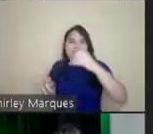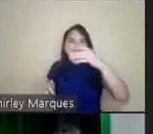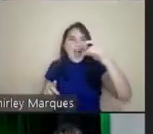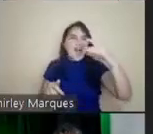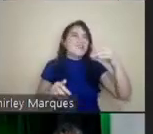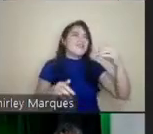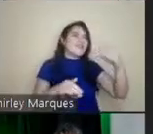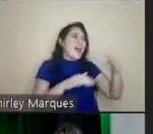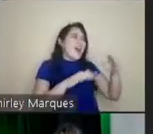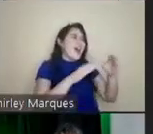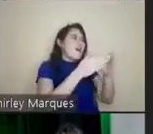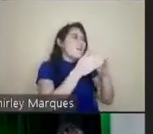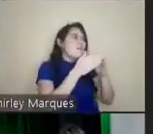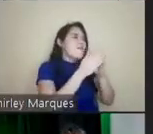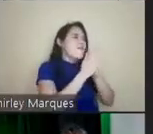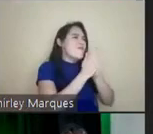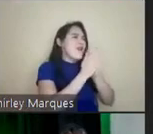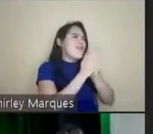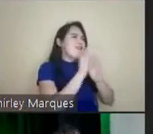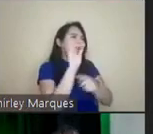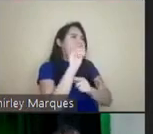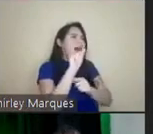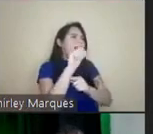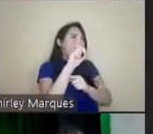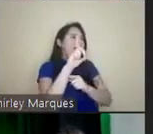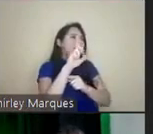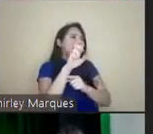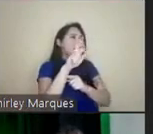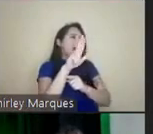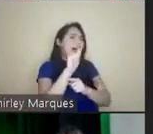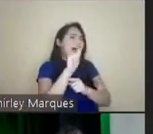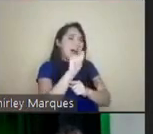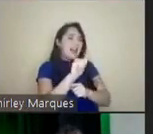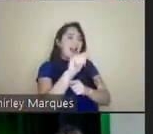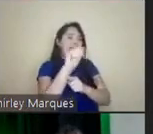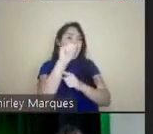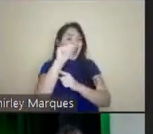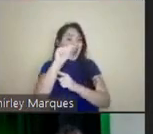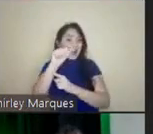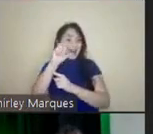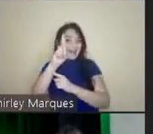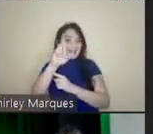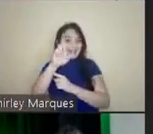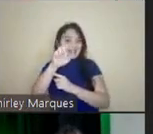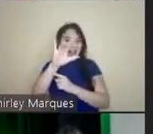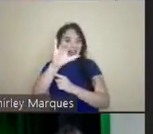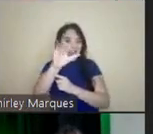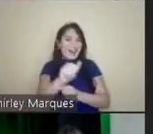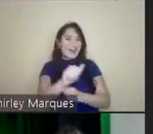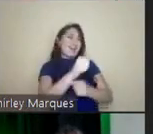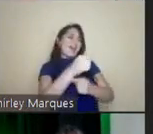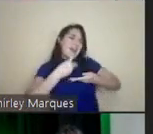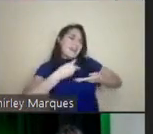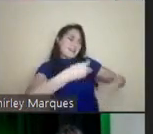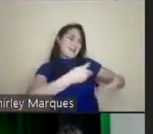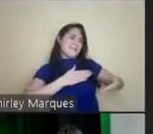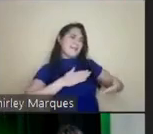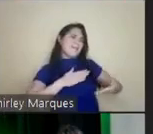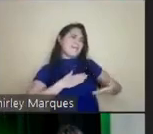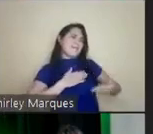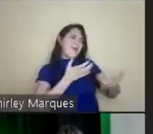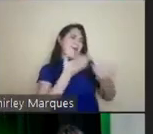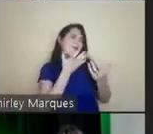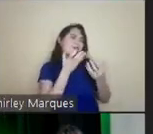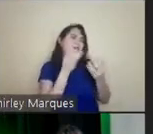recebe, eu quero te dar um cheiro. Então, assim... Passa aqui na Bahia, me leva que eu vou. Pronto, eu queria fazer uma